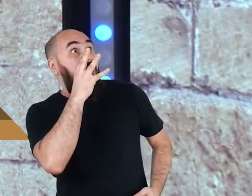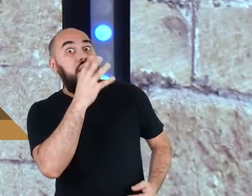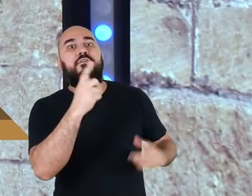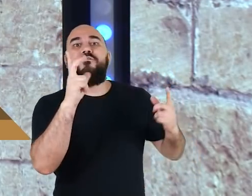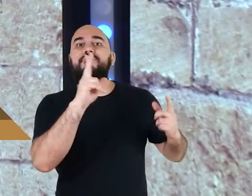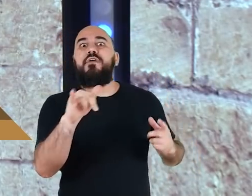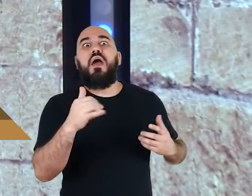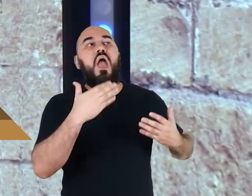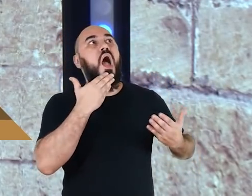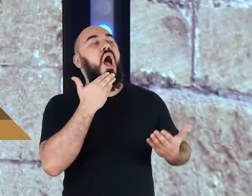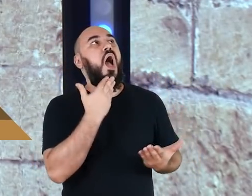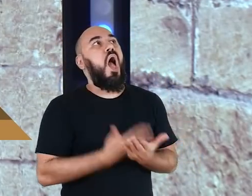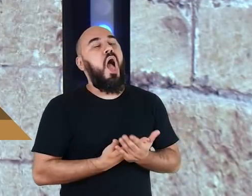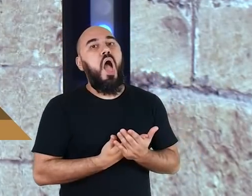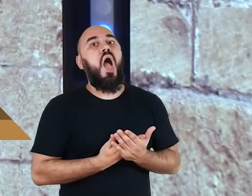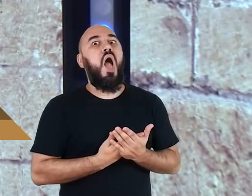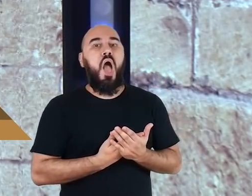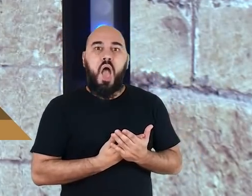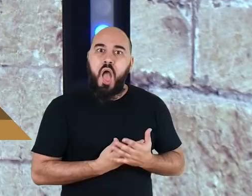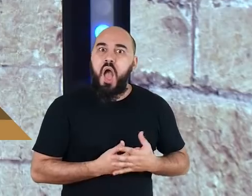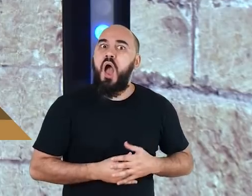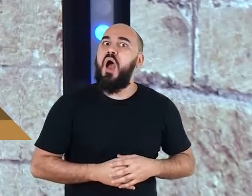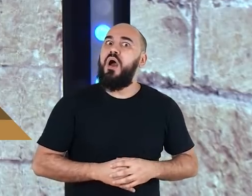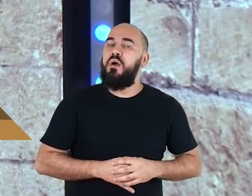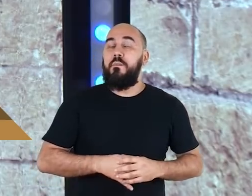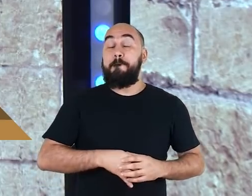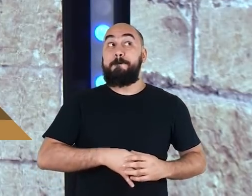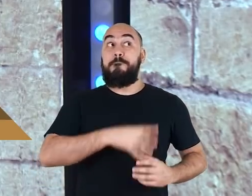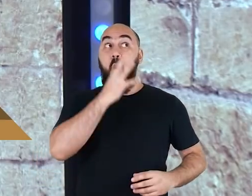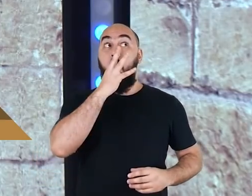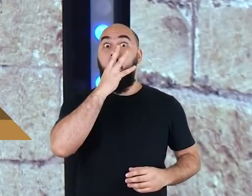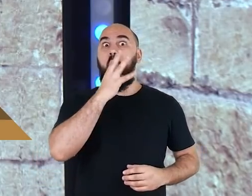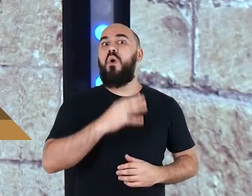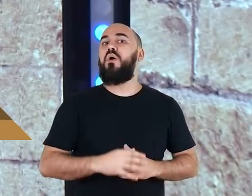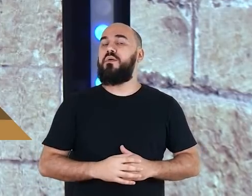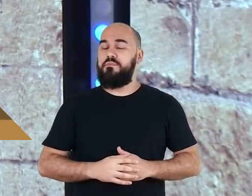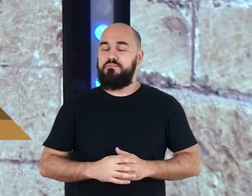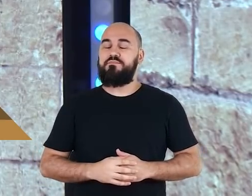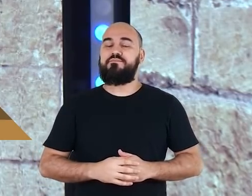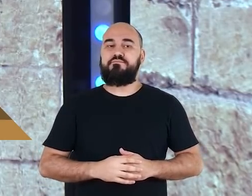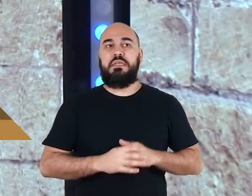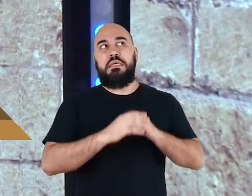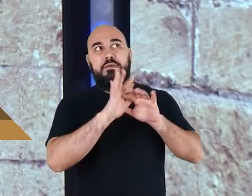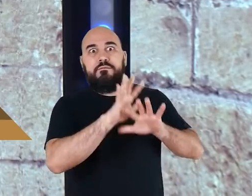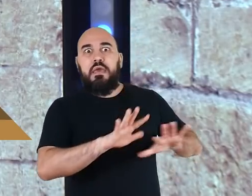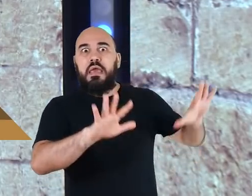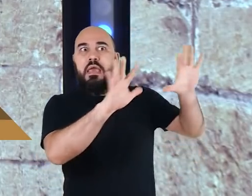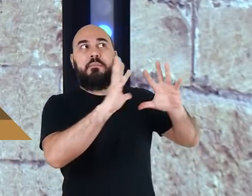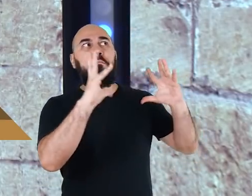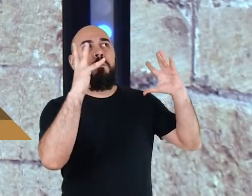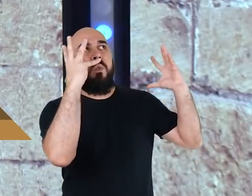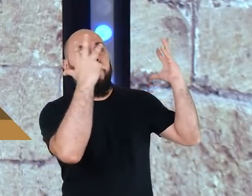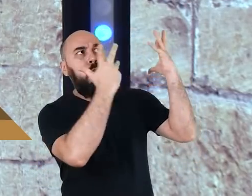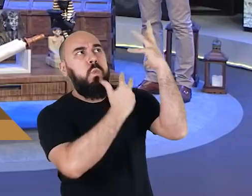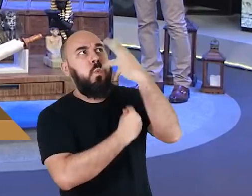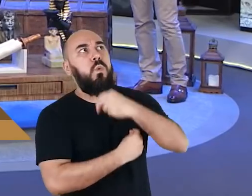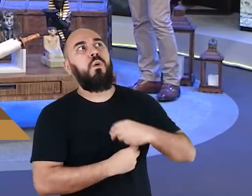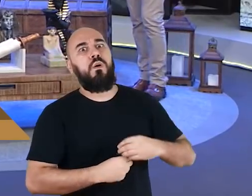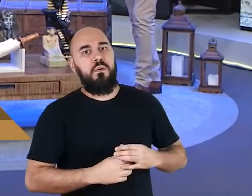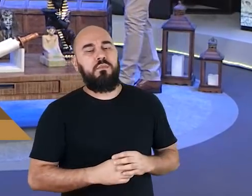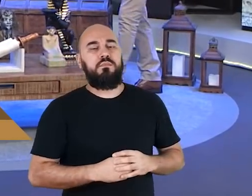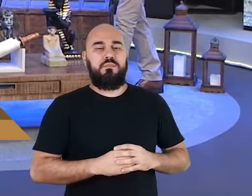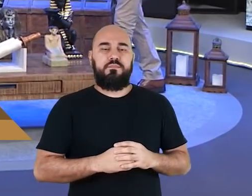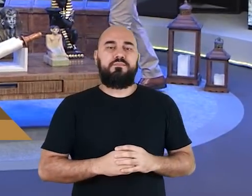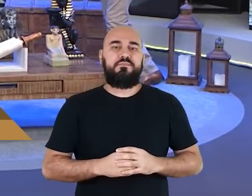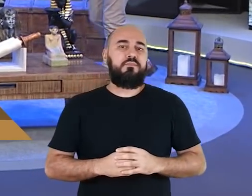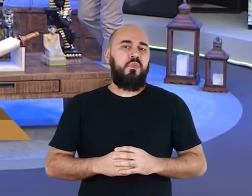de como ele seria, ficava assim, estupefato diante de tamanha grandeza. Diodoros